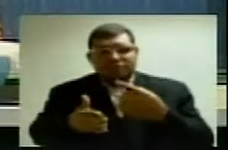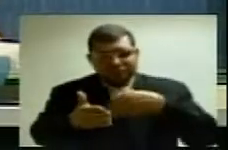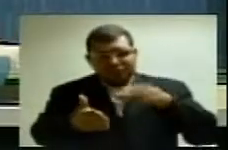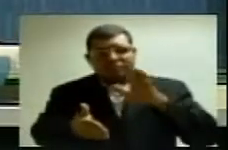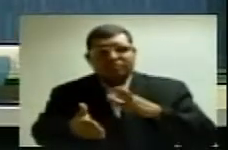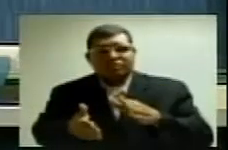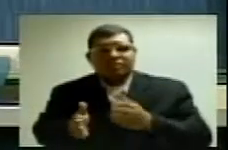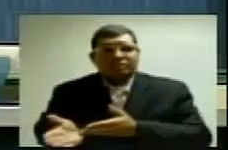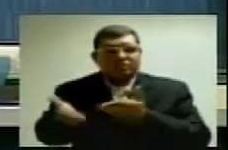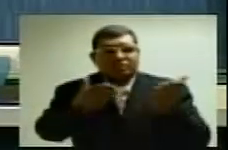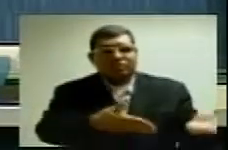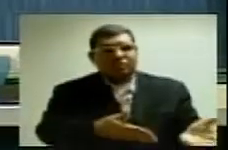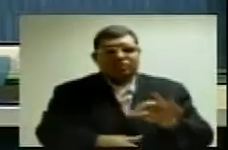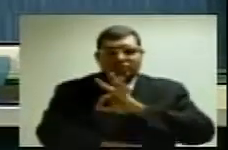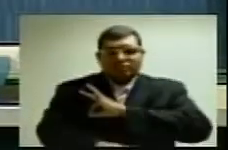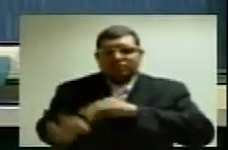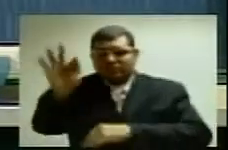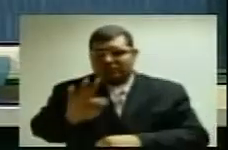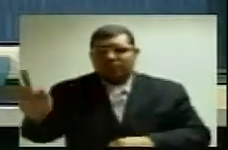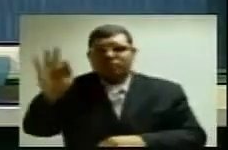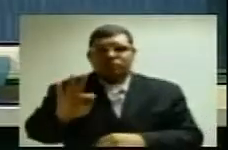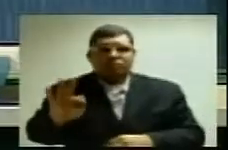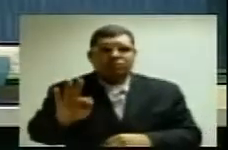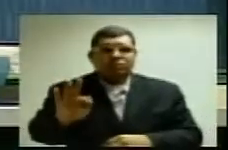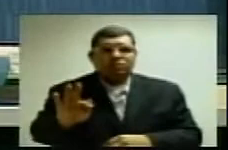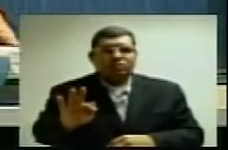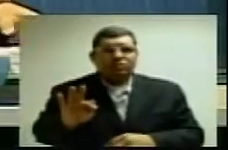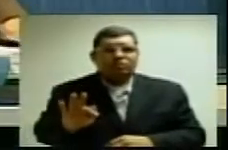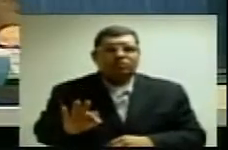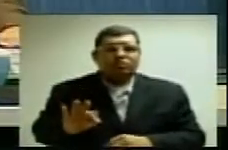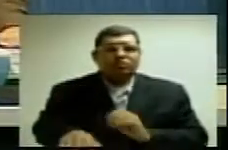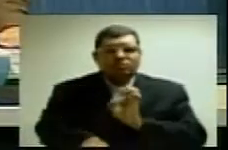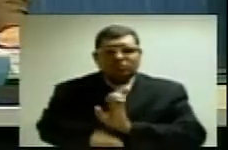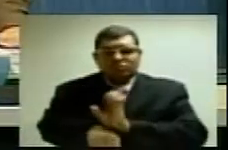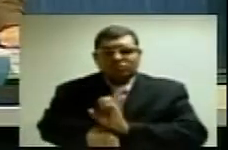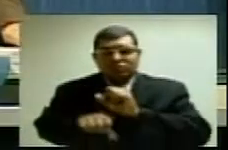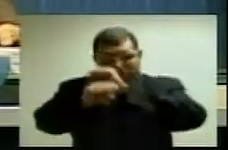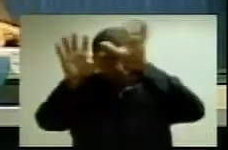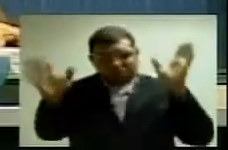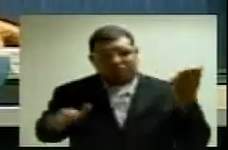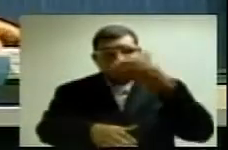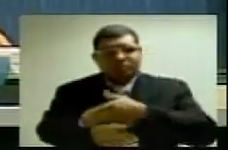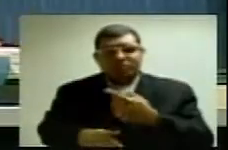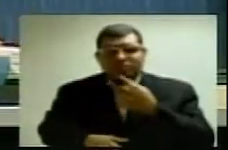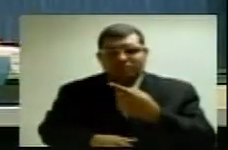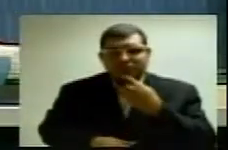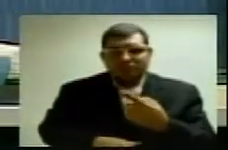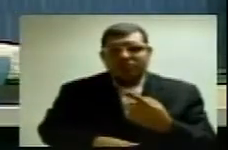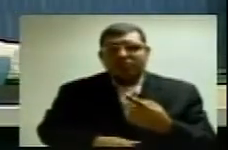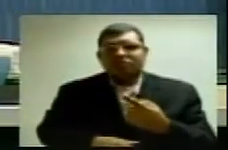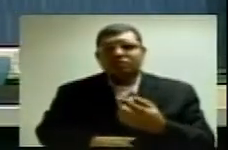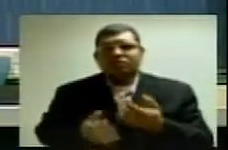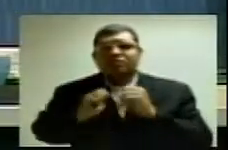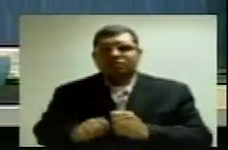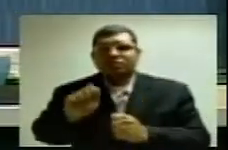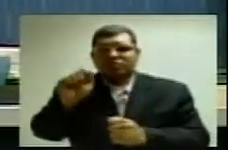foi deslocado para a Polícia Federal do Estado do Acre, por conta da proximidade,